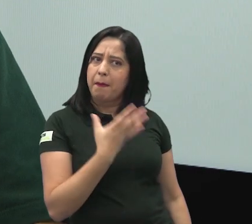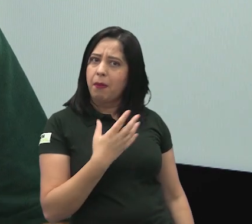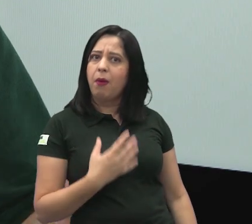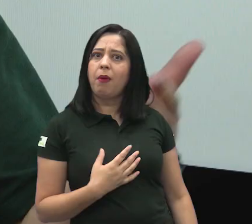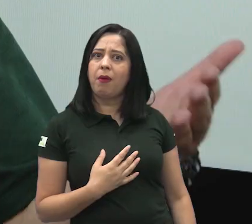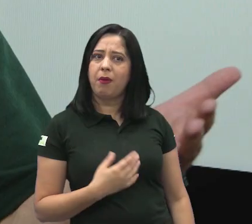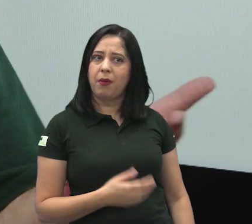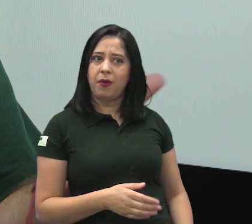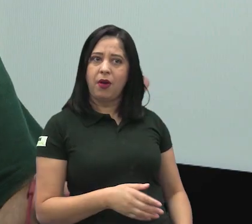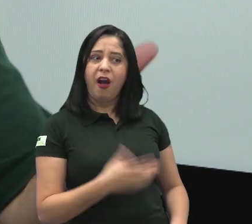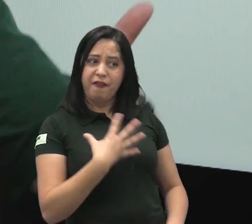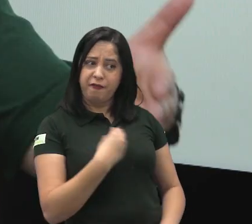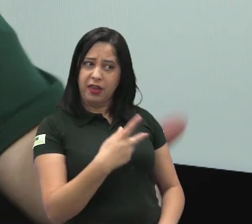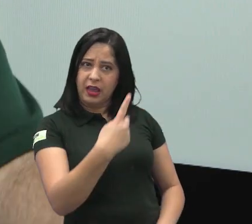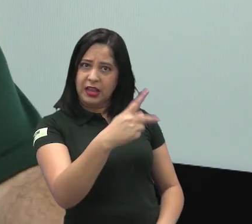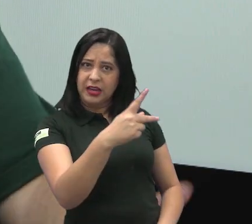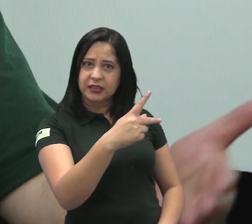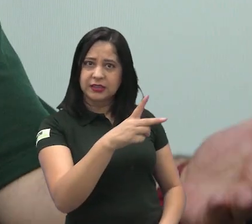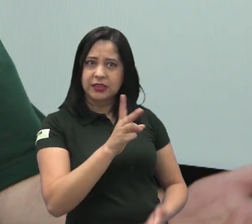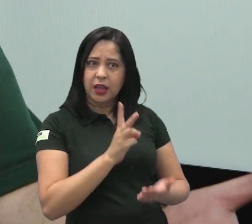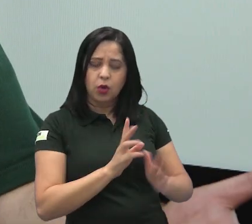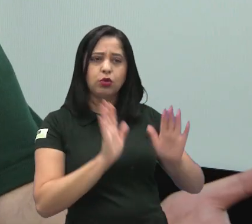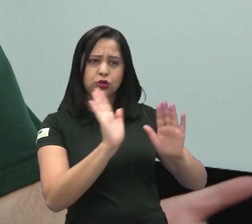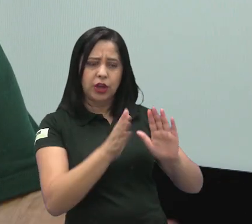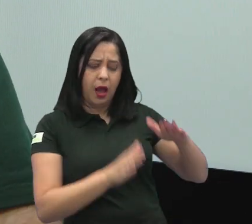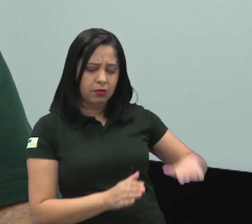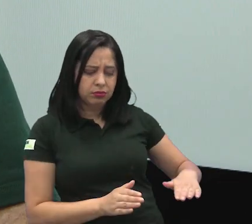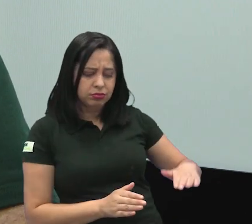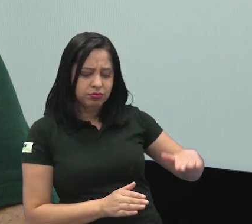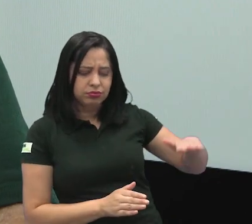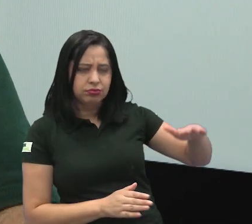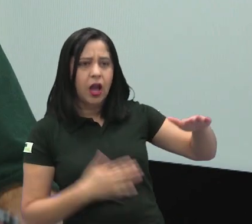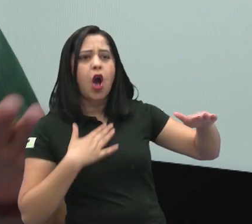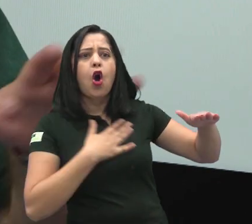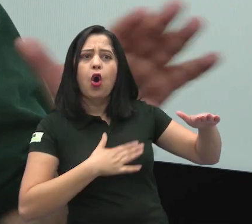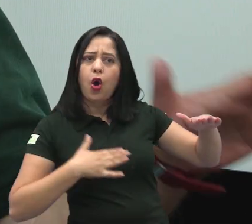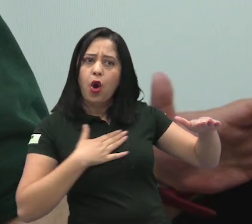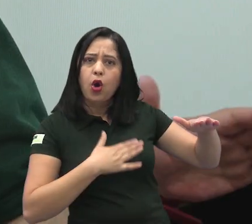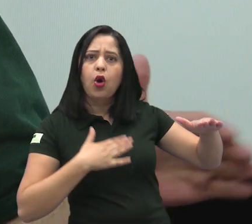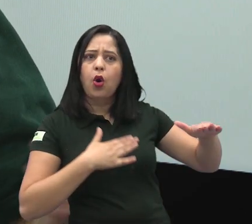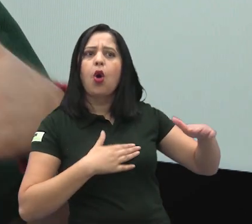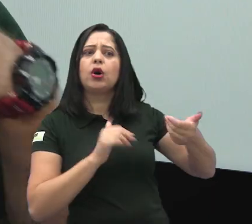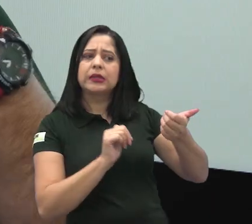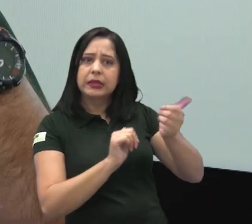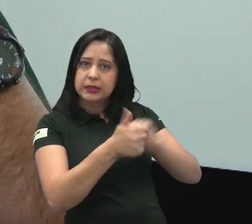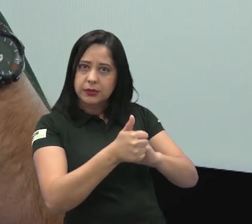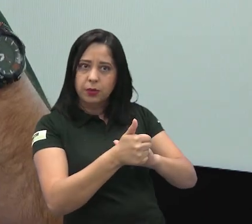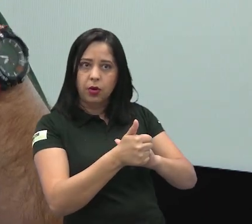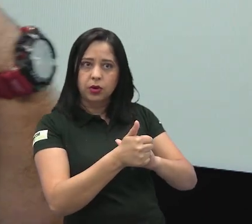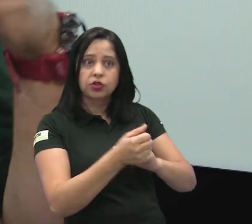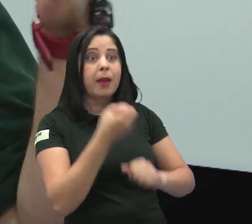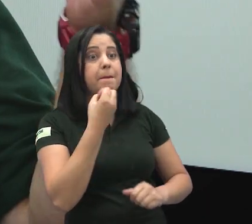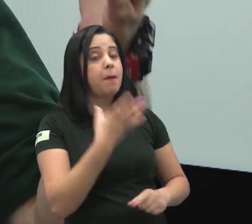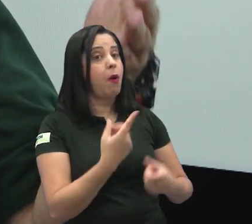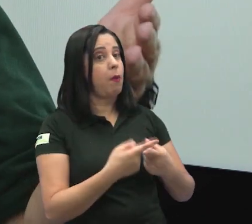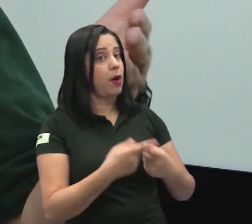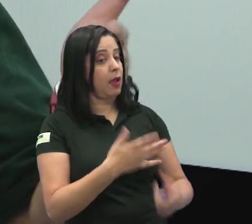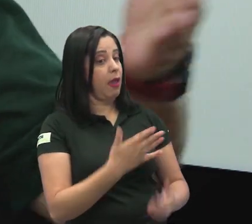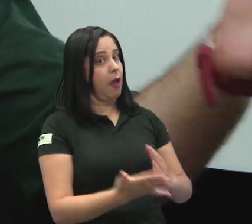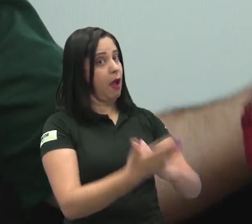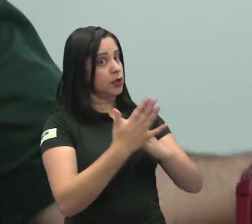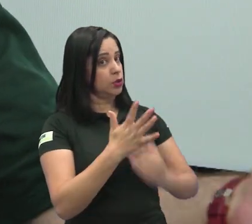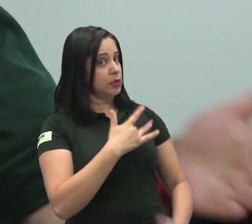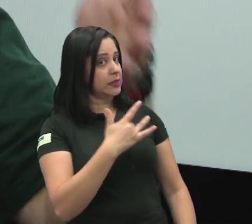né? Pequena, né? Desde criança já gostar do esporte. No mínimo, faz bem para a saúde, faz